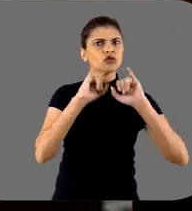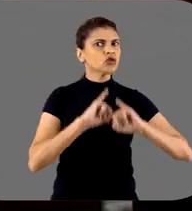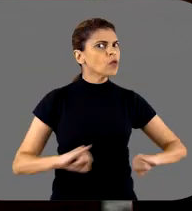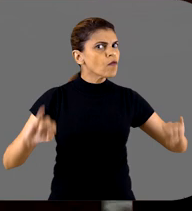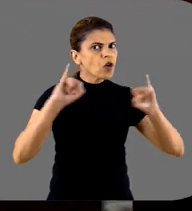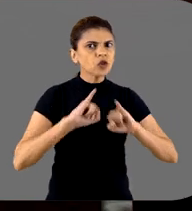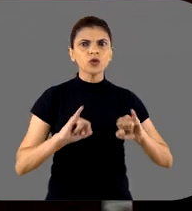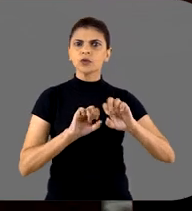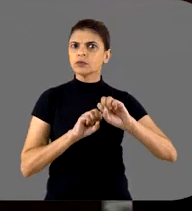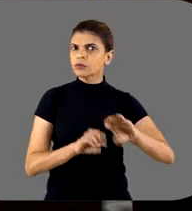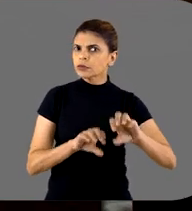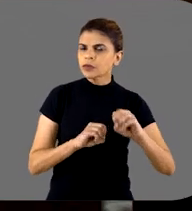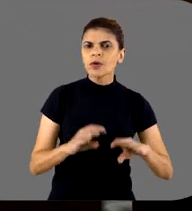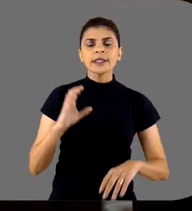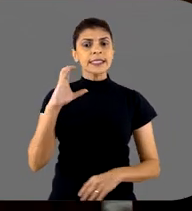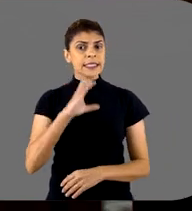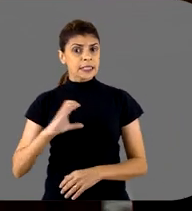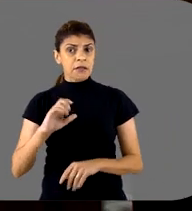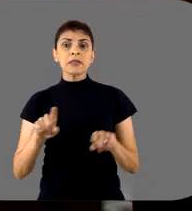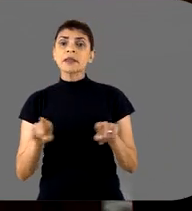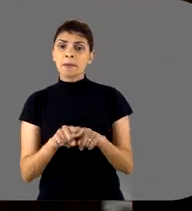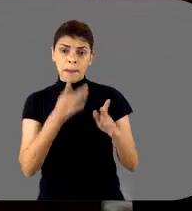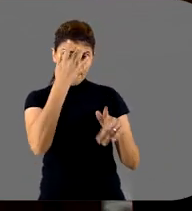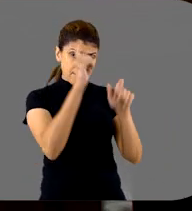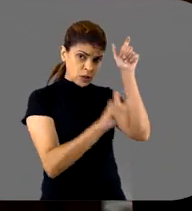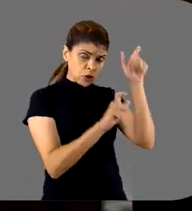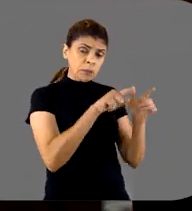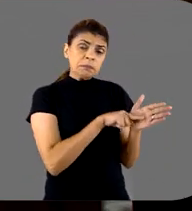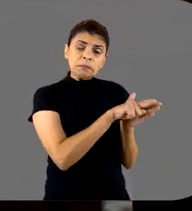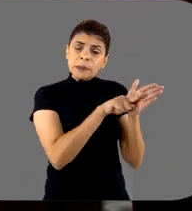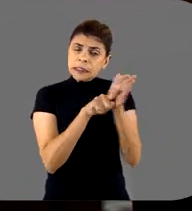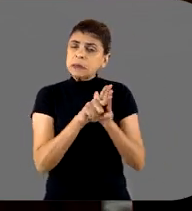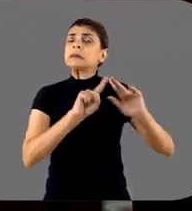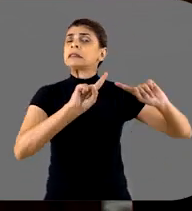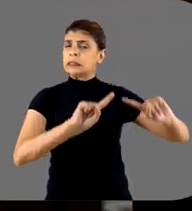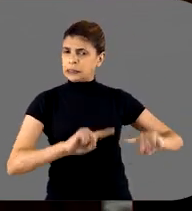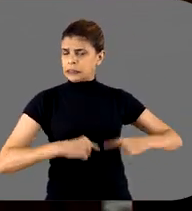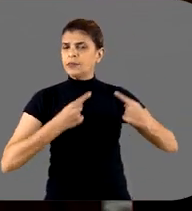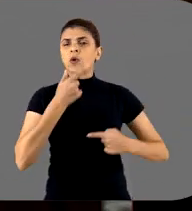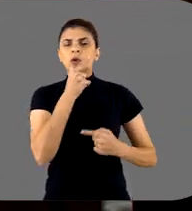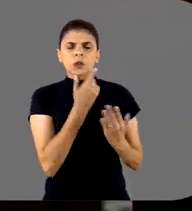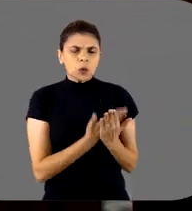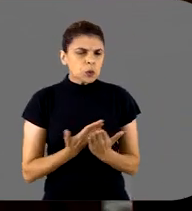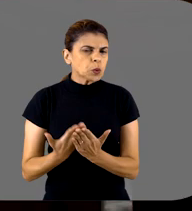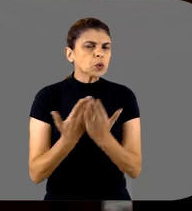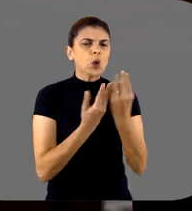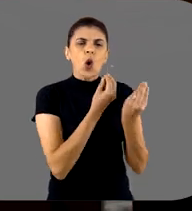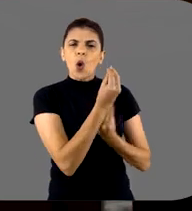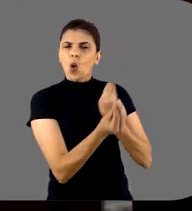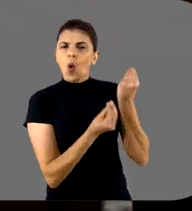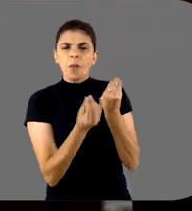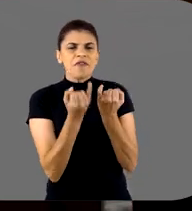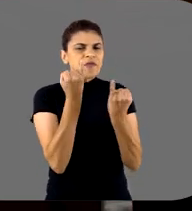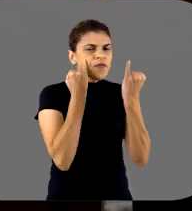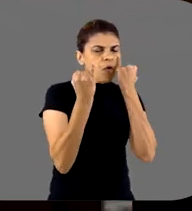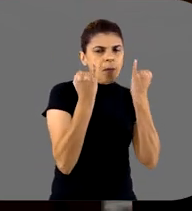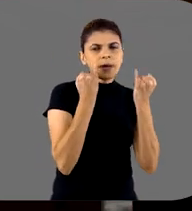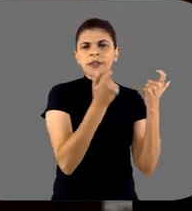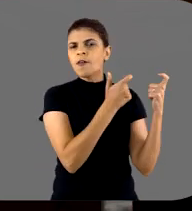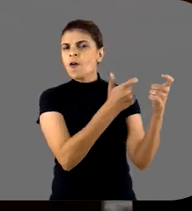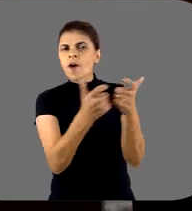comunicadores, dos divulgadores, dos educadores da ciência, quanto para os pesquisadores. É um grande desafio conseguir estudar esses fluxos de